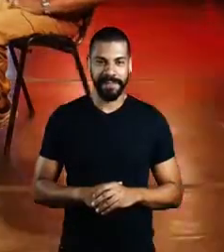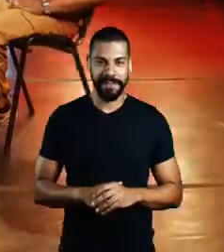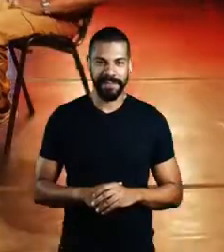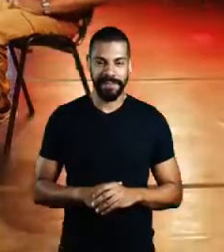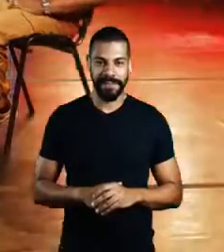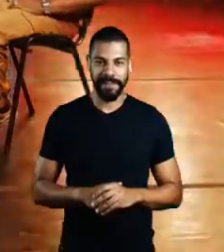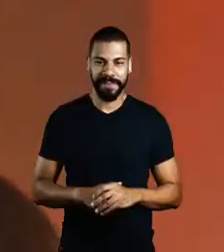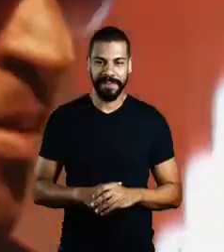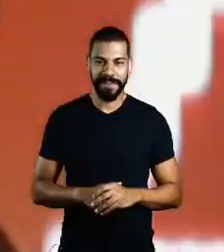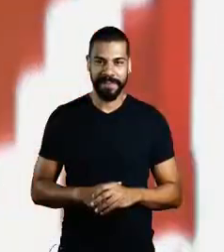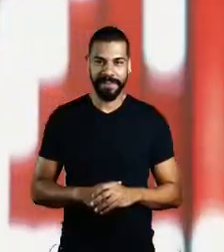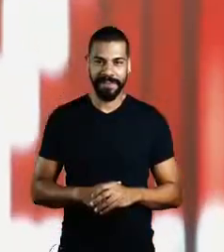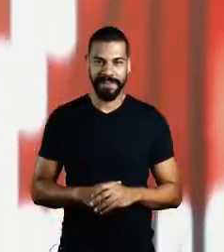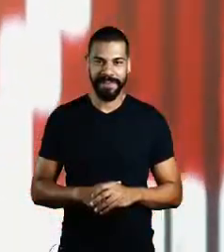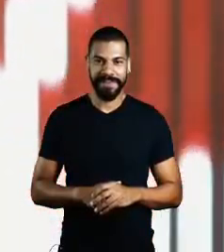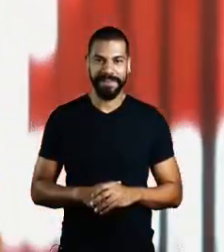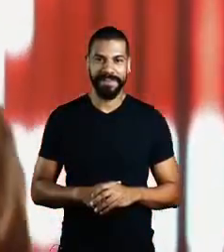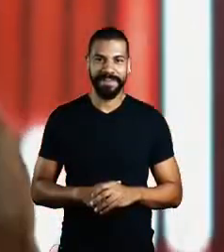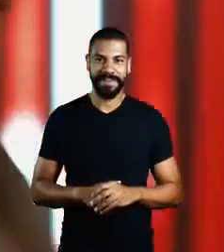Função.